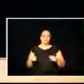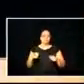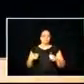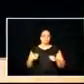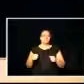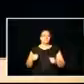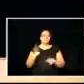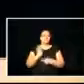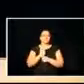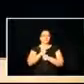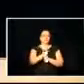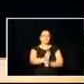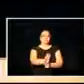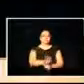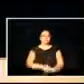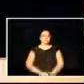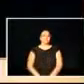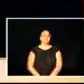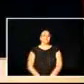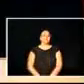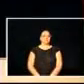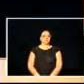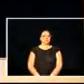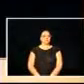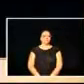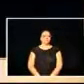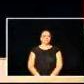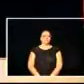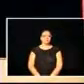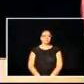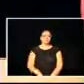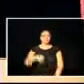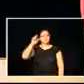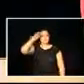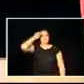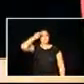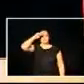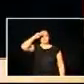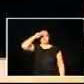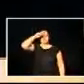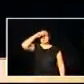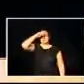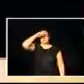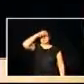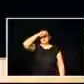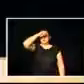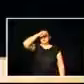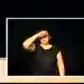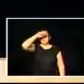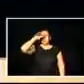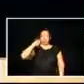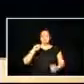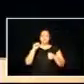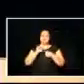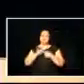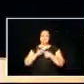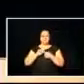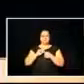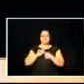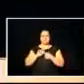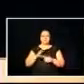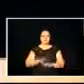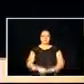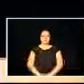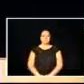trabalho, olha, é complicado, você não sabe quem é o protocolo, onde você faz um protocolo, enfim,